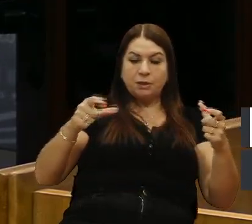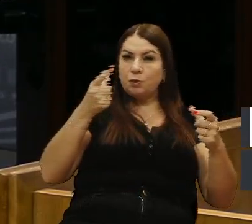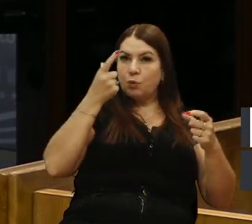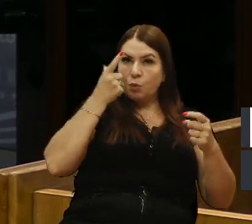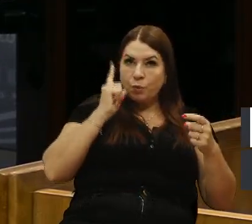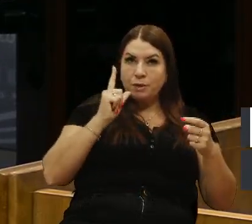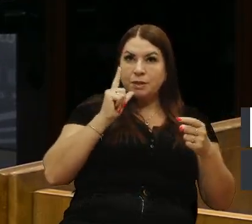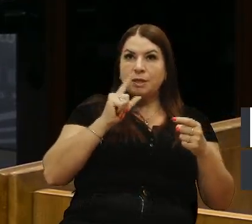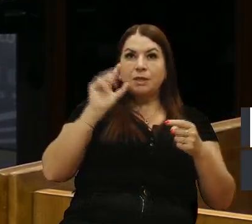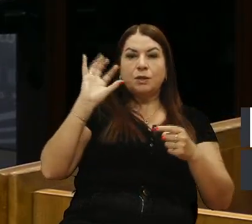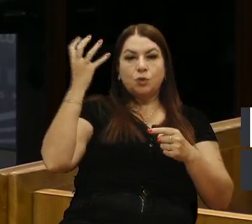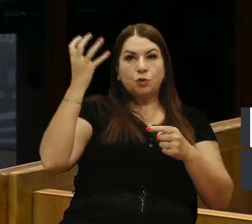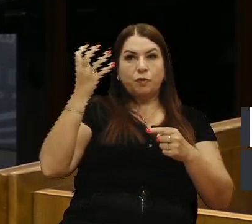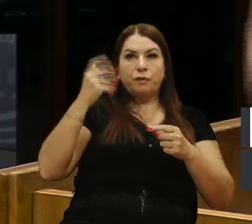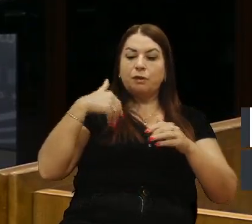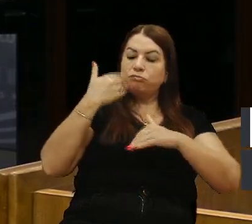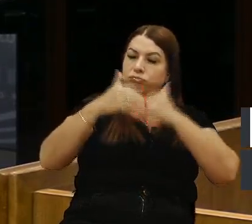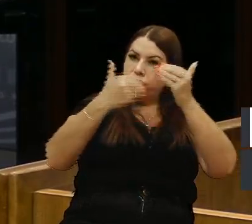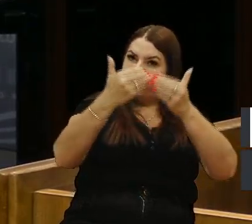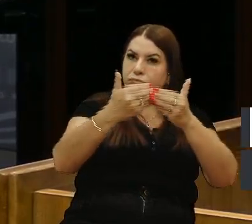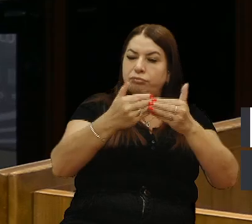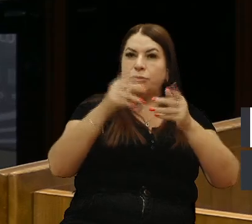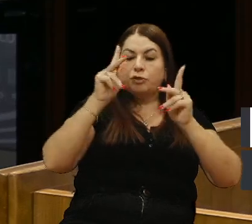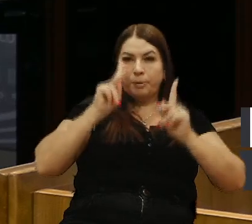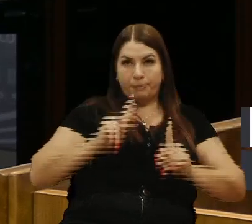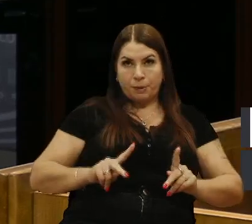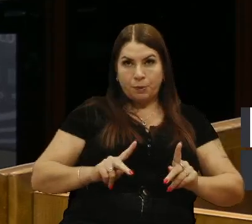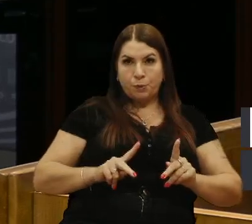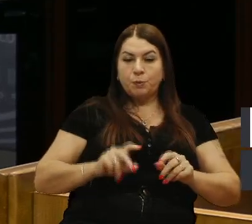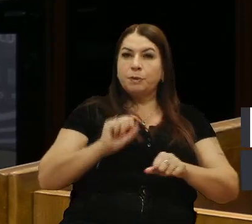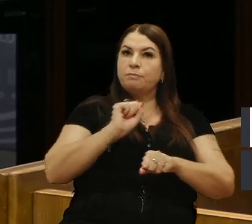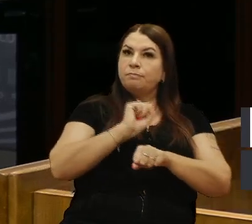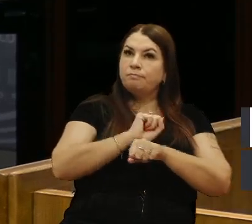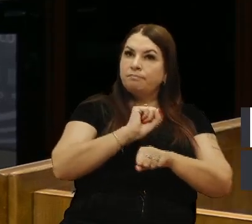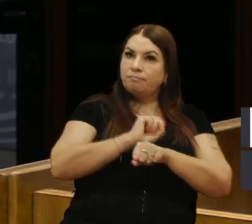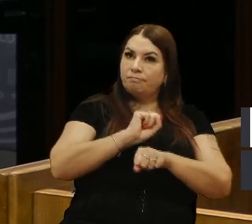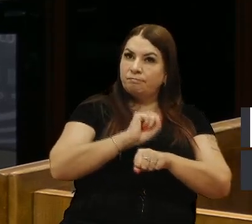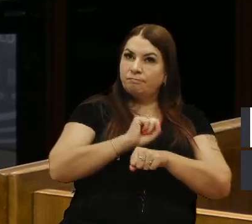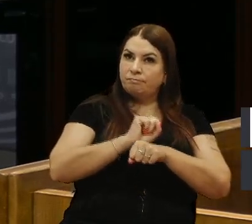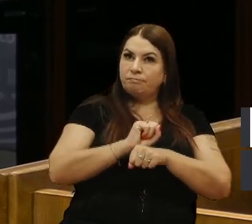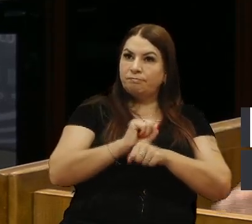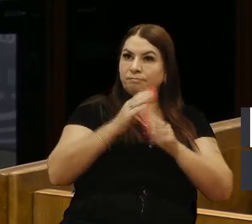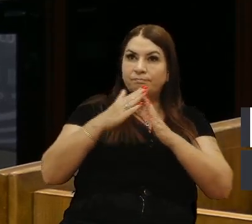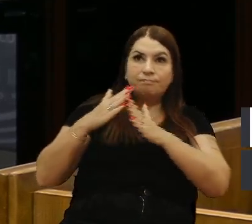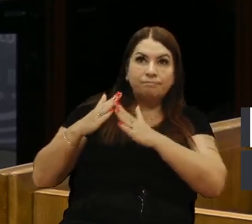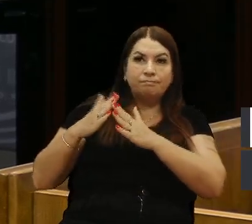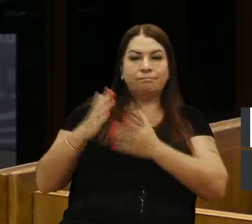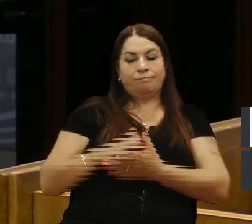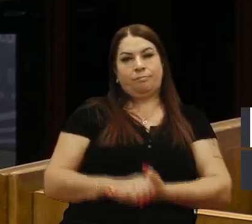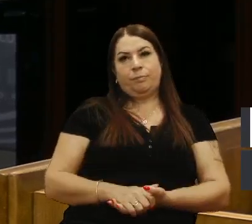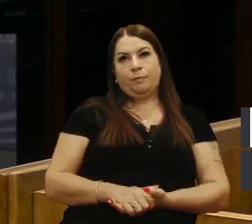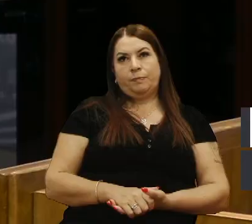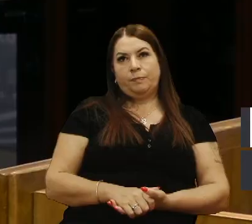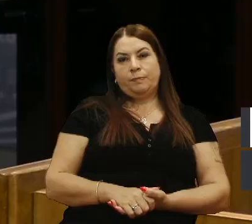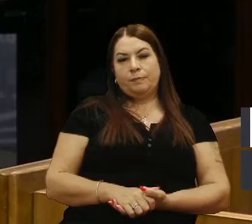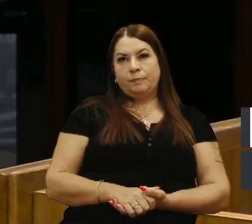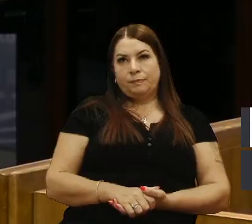consegue resolver o imbróglio de pessoas que aguardam moradia.